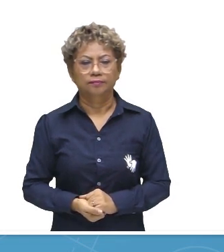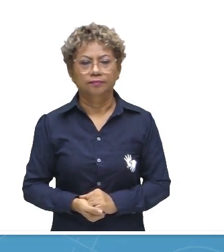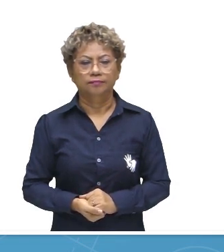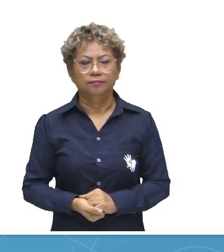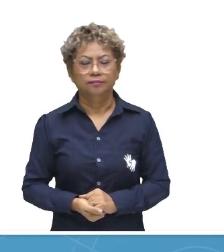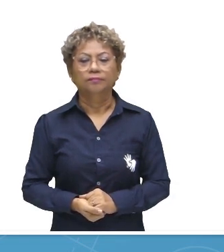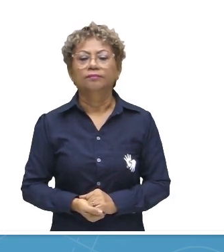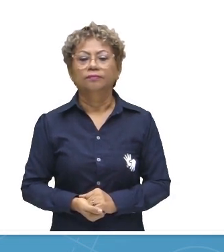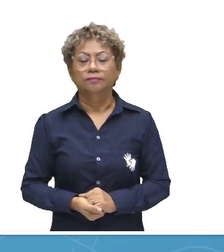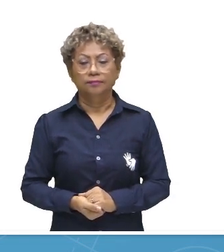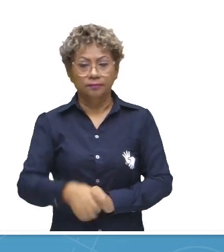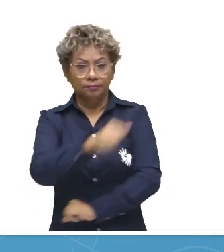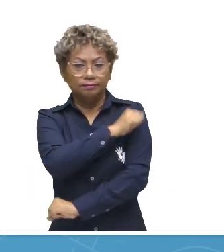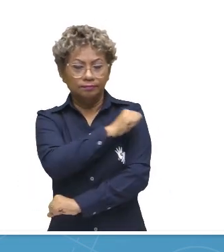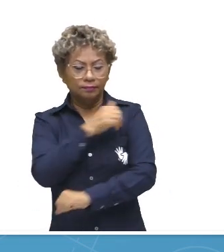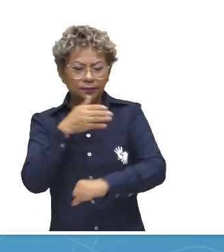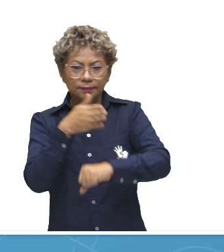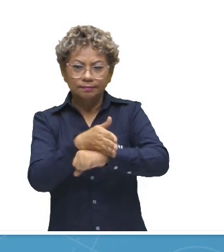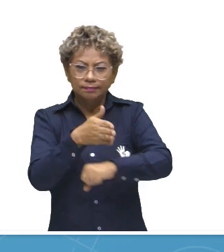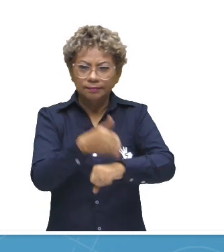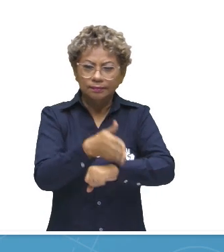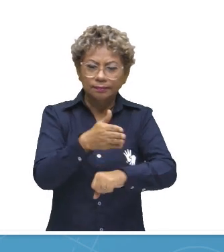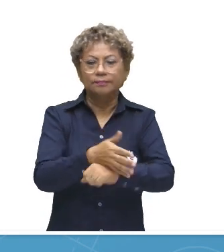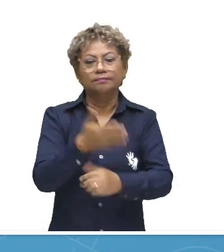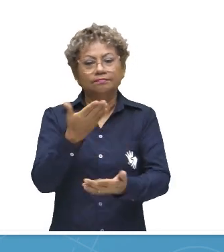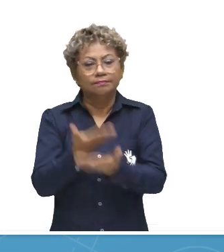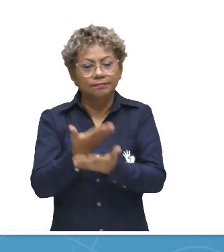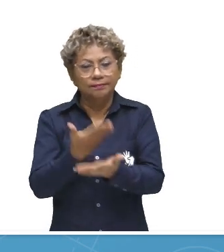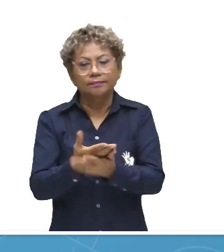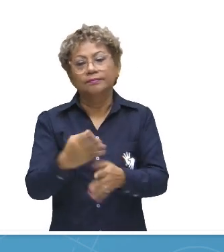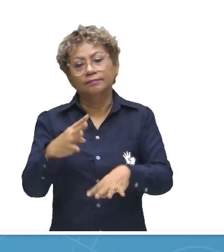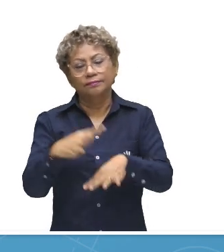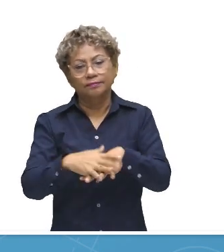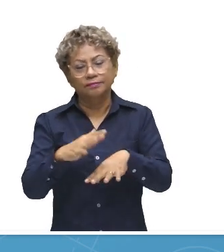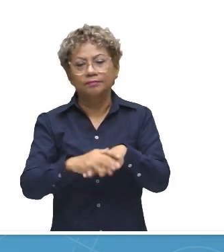Pessoal participando aí diretamente no chat.